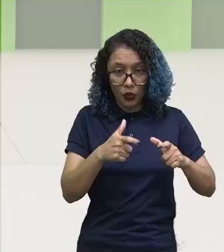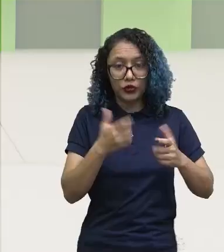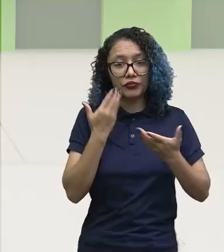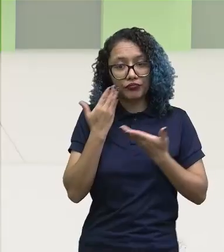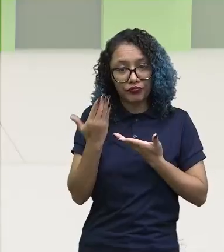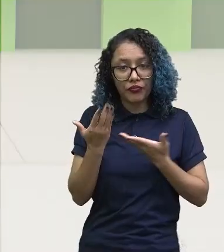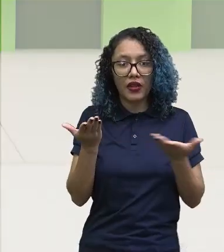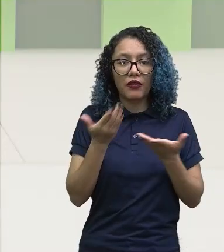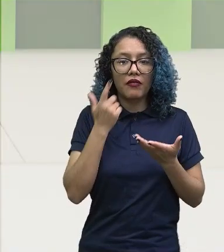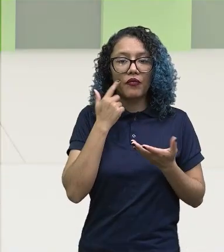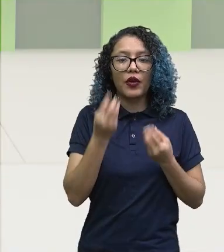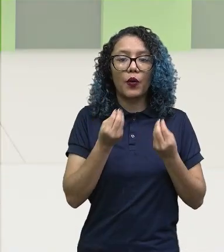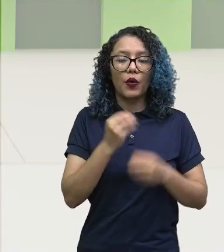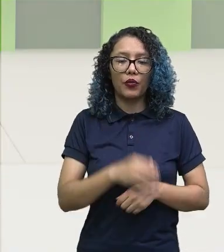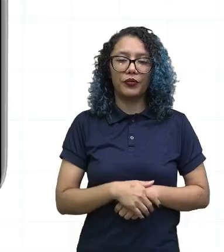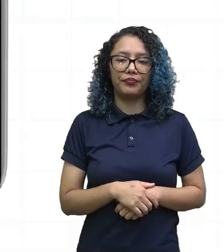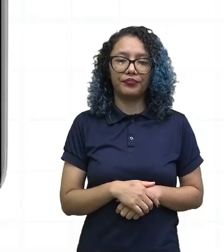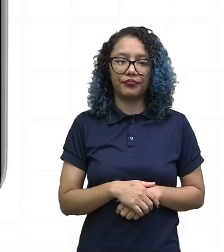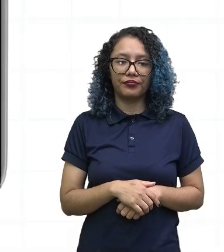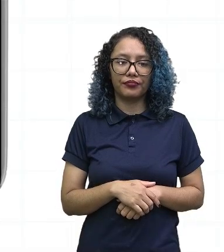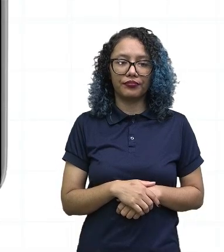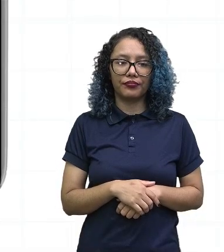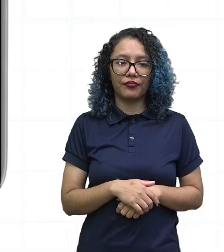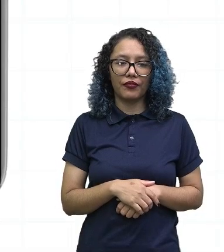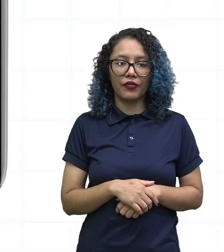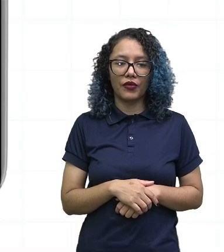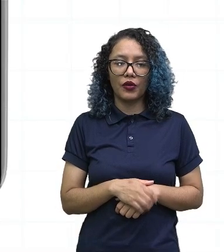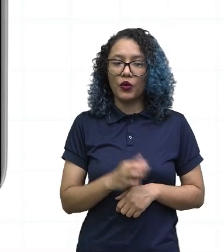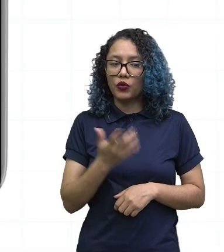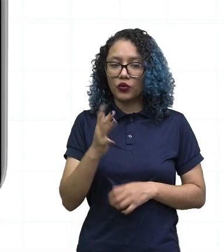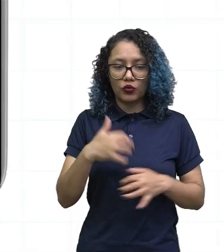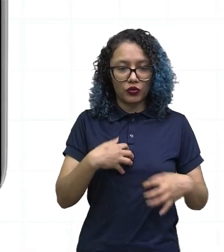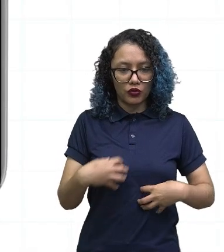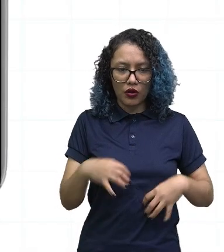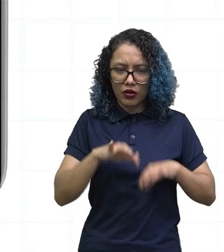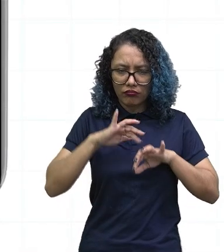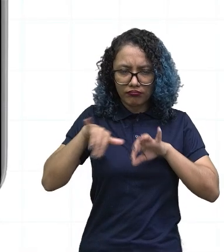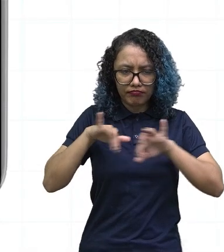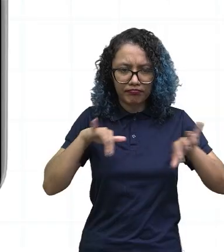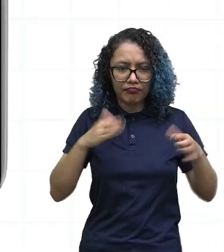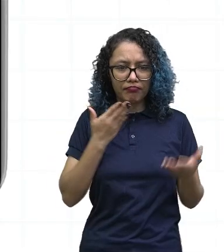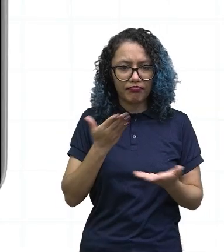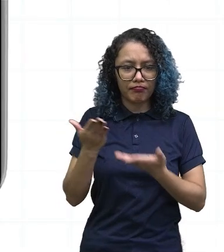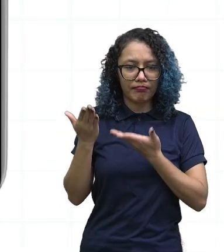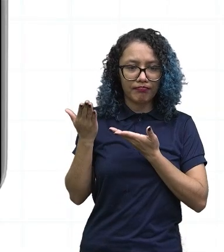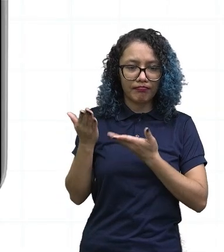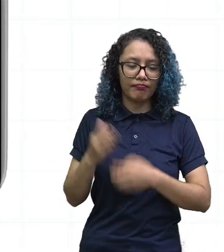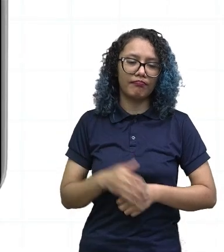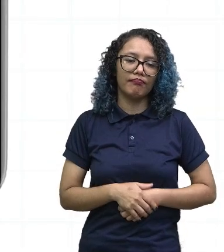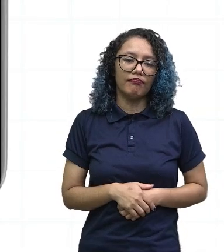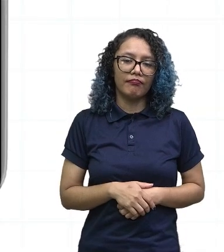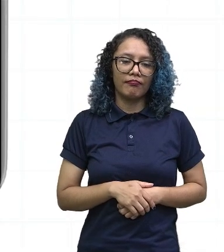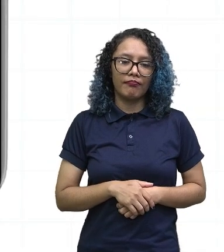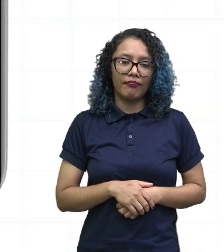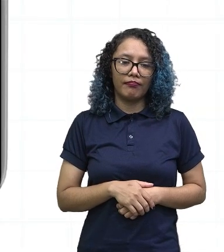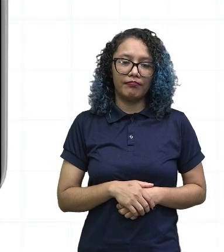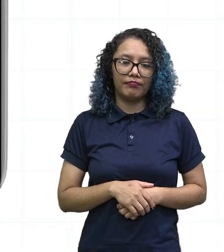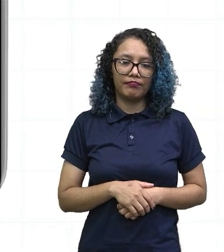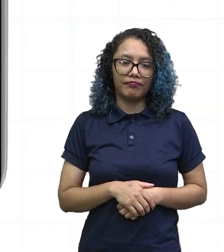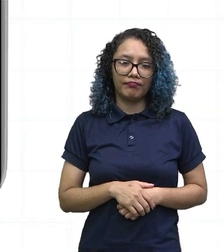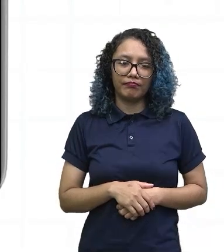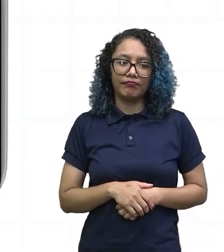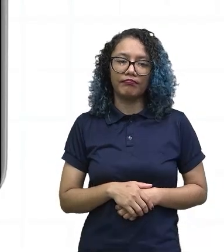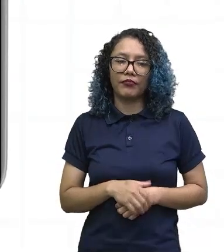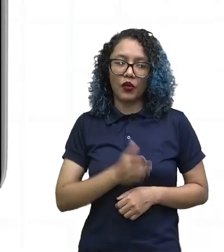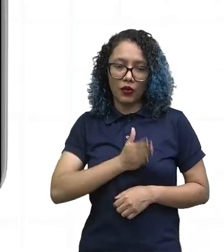pouco mais do coração, ó, agora sem os outros órgãos, né? Você observa um pouco mais aí do coração, e os vasos